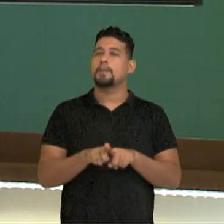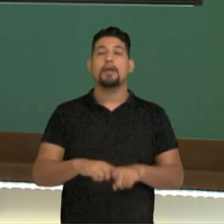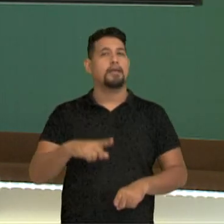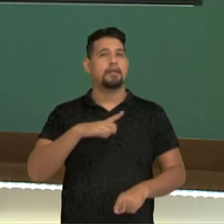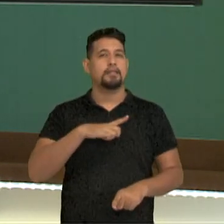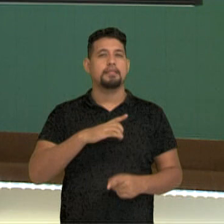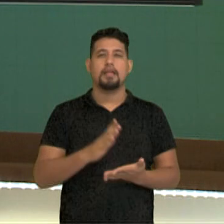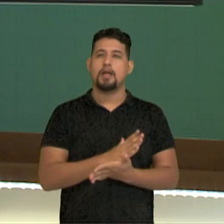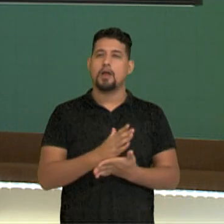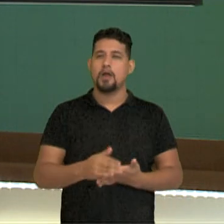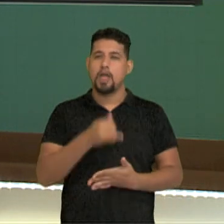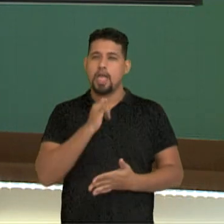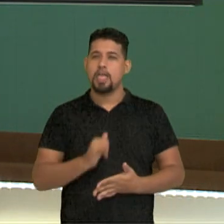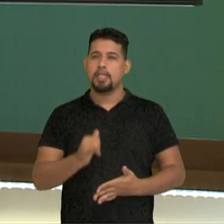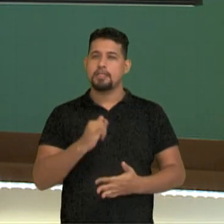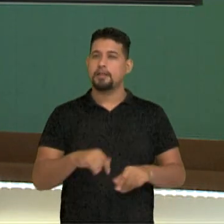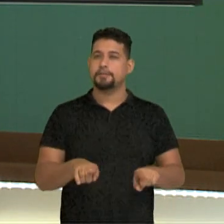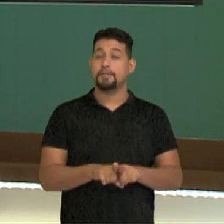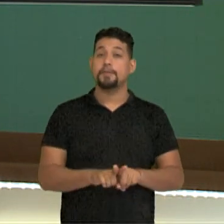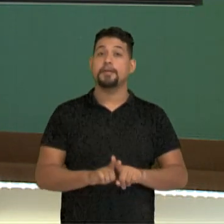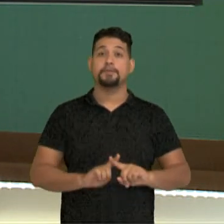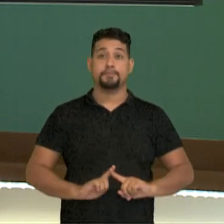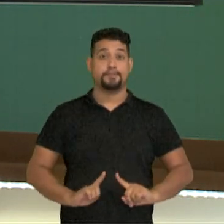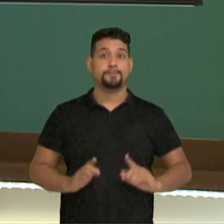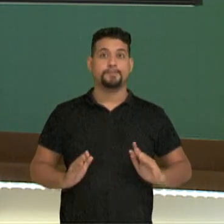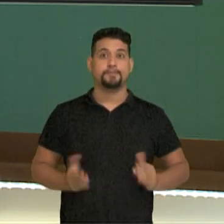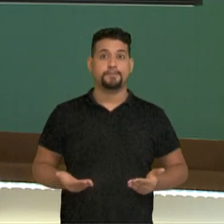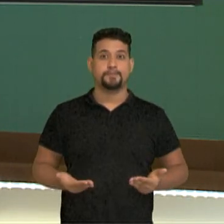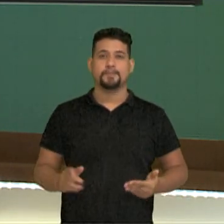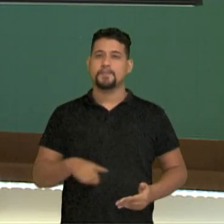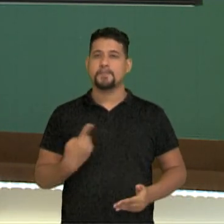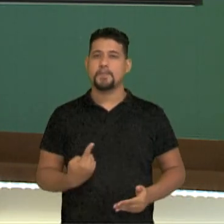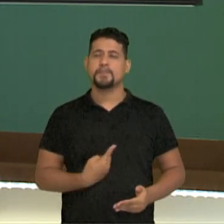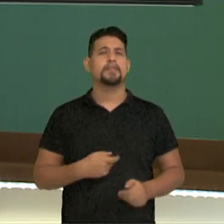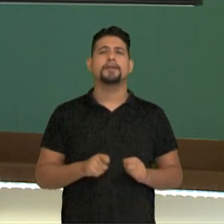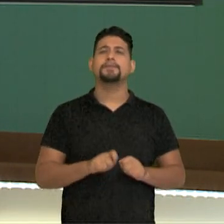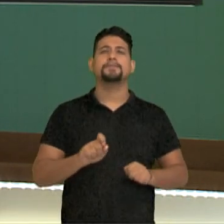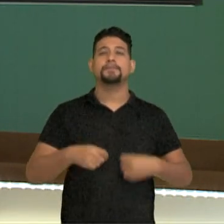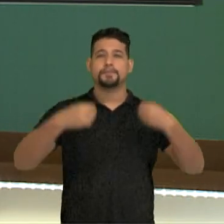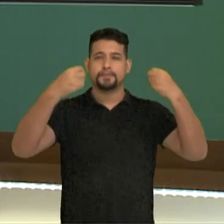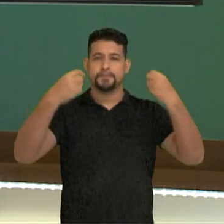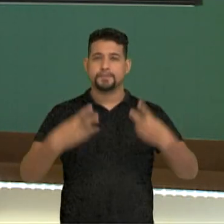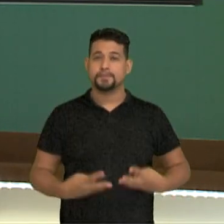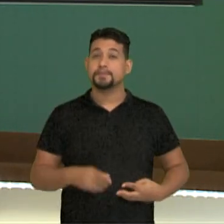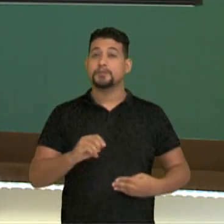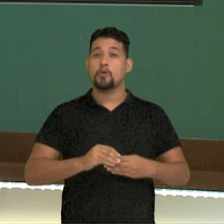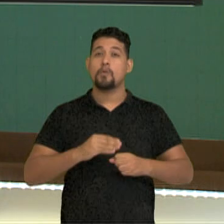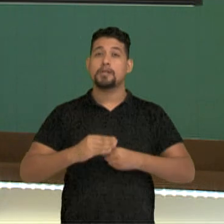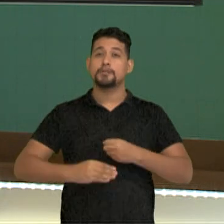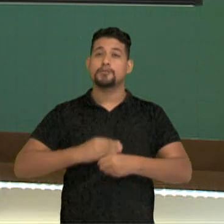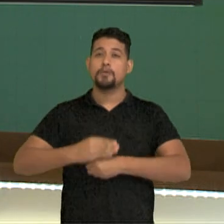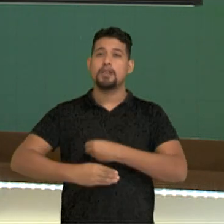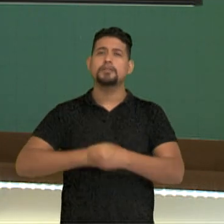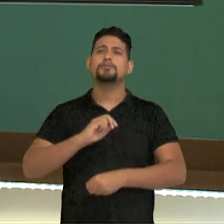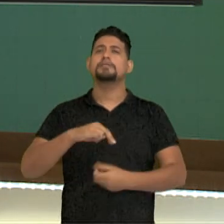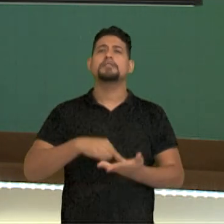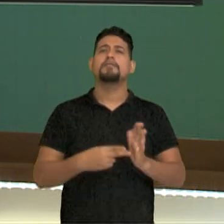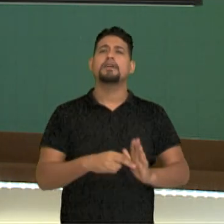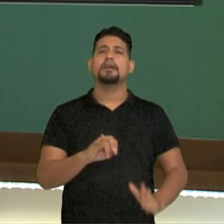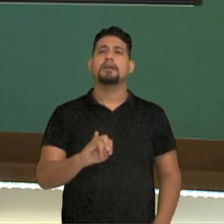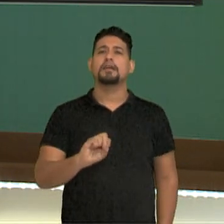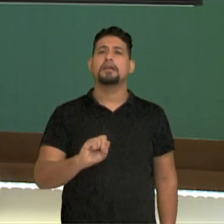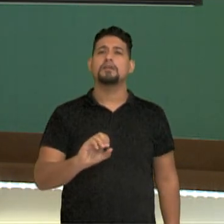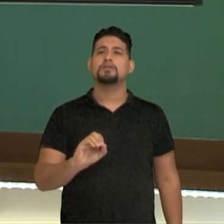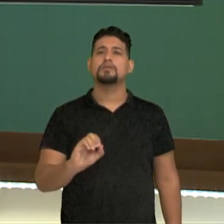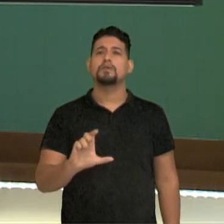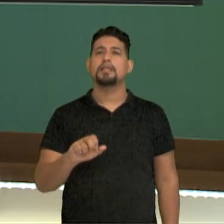possui elétrons com liberdade de movimento, então agora nós podemos falar dos isolantes. O que é um isolante? Pessoal,